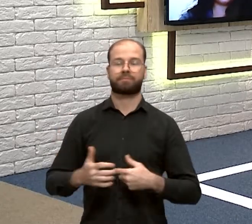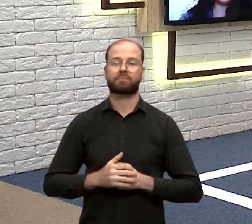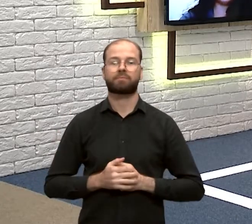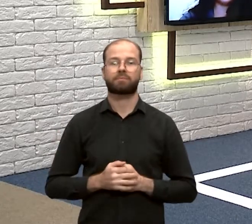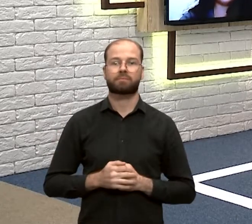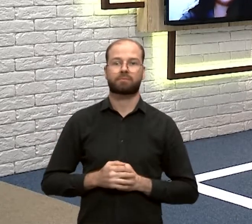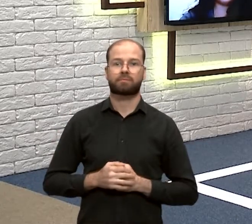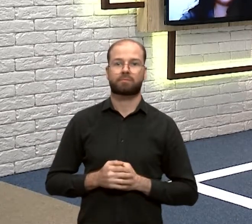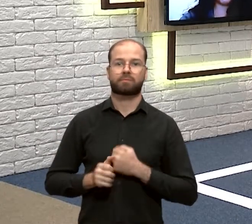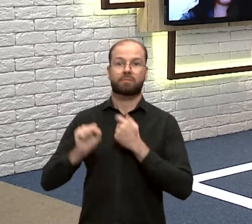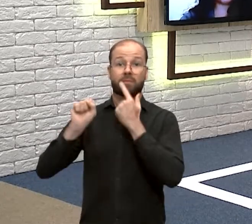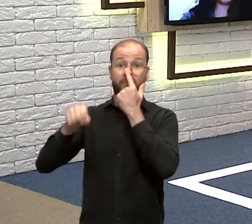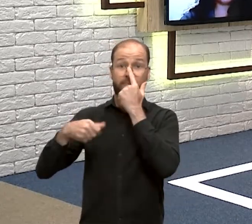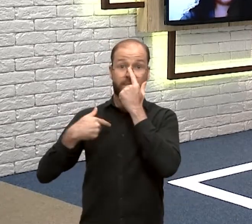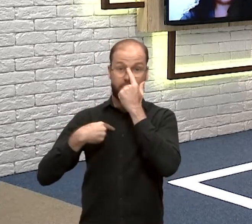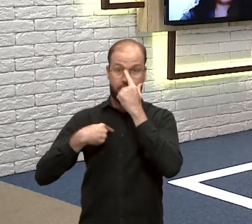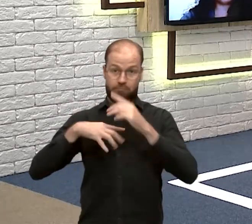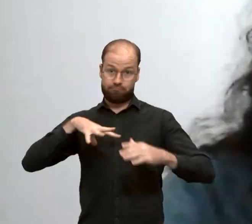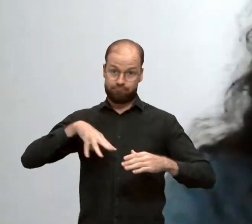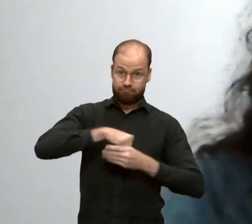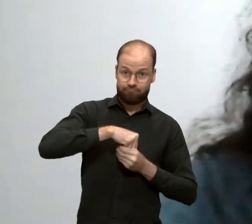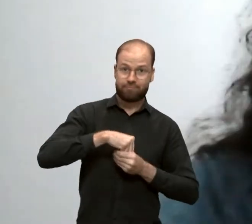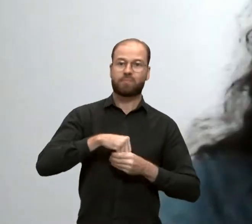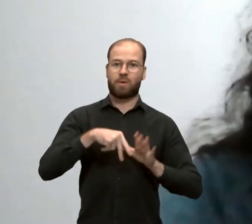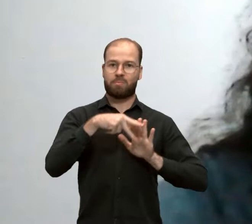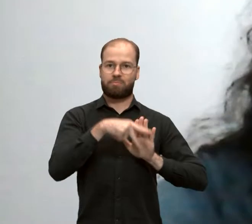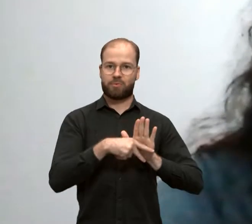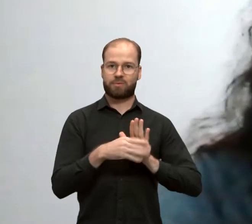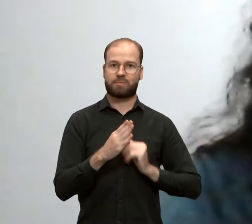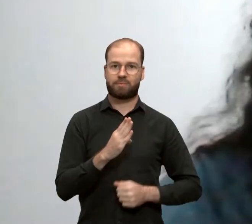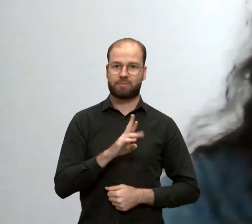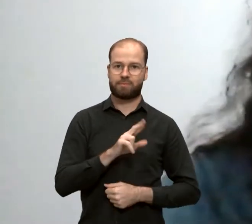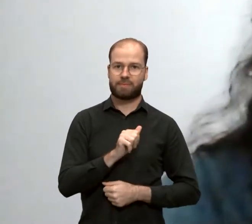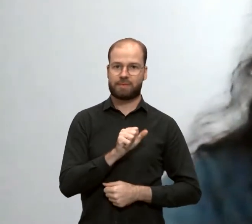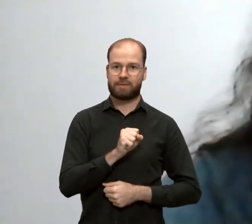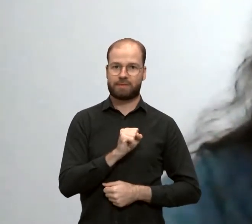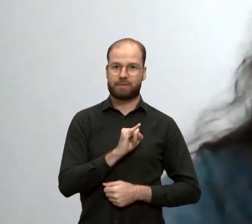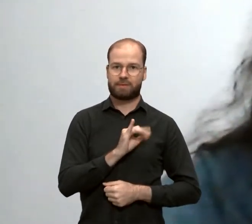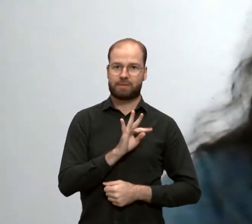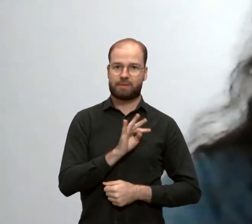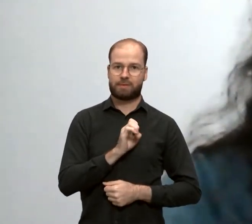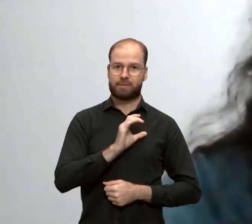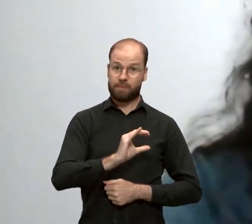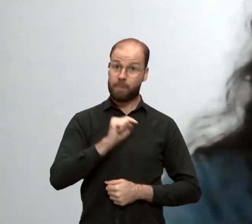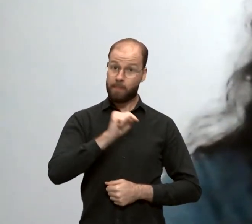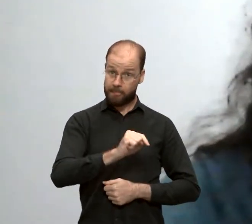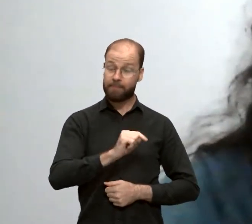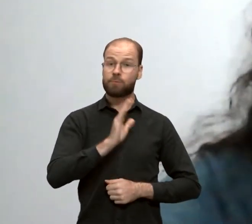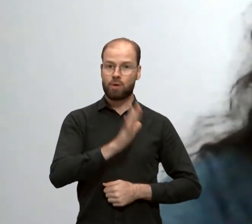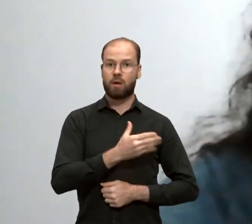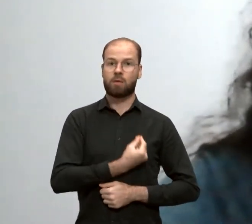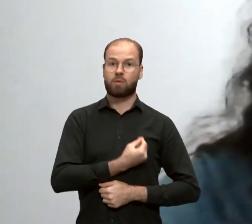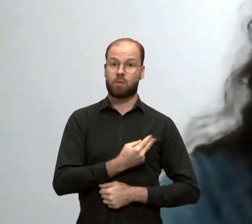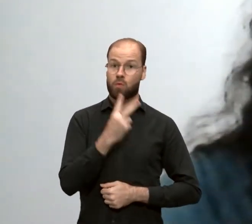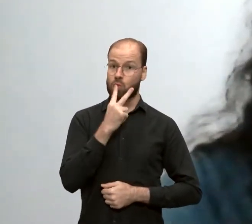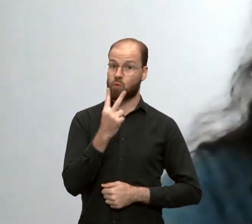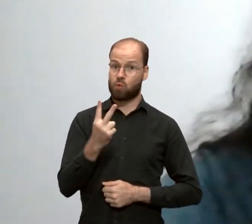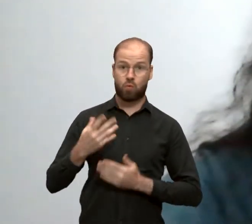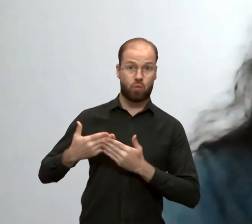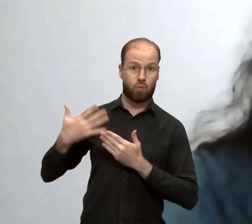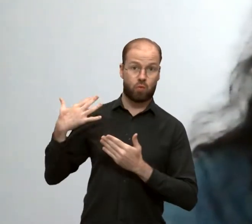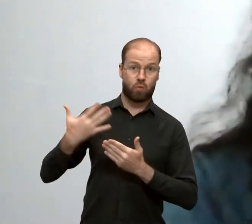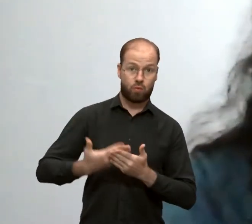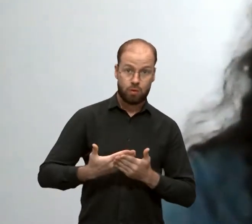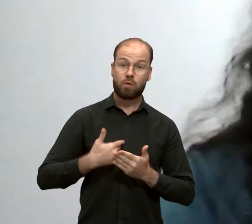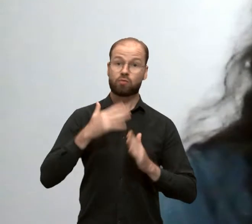Eu faço Bracitec, o programa que eu tenho, são de 2 anos o programa que eu estou hoje, eu já concluí o